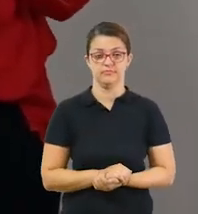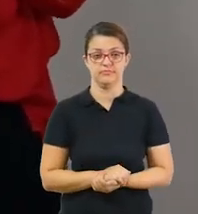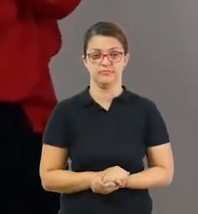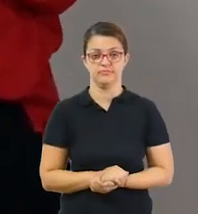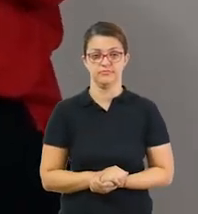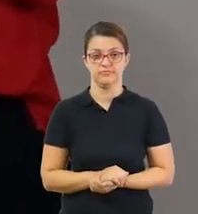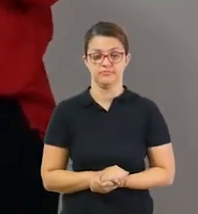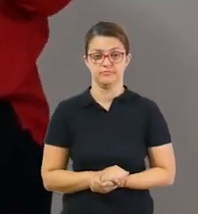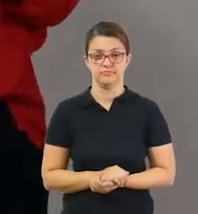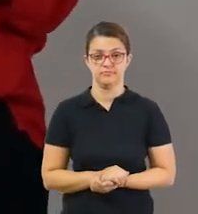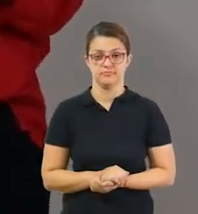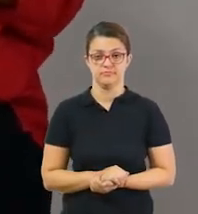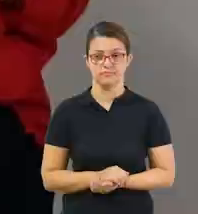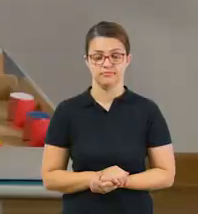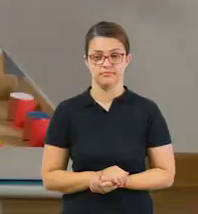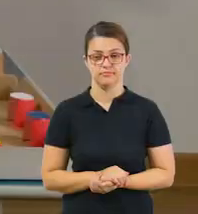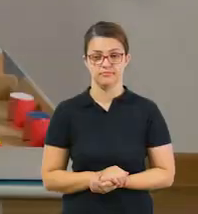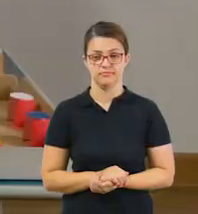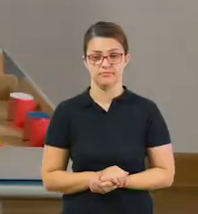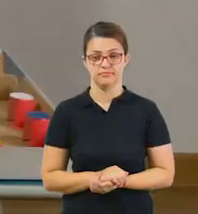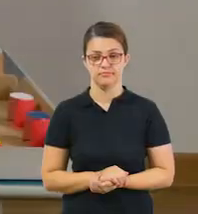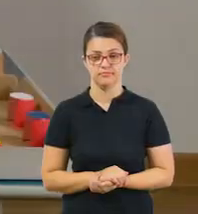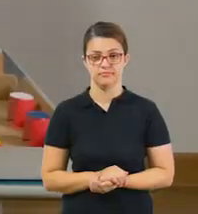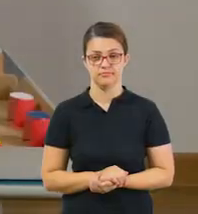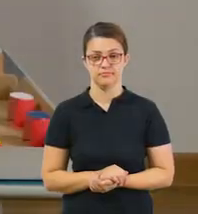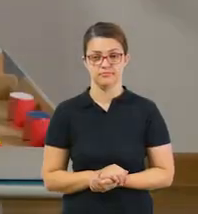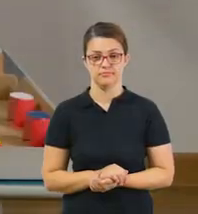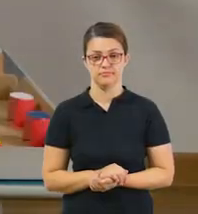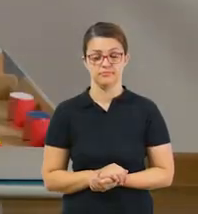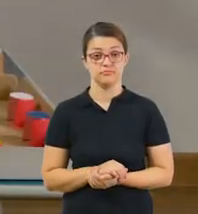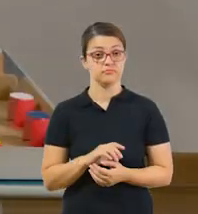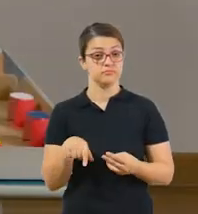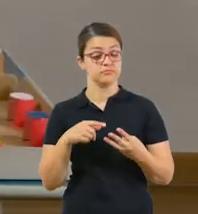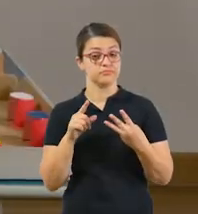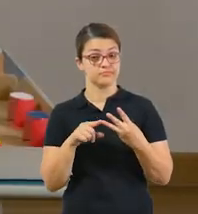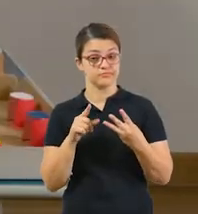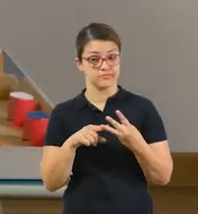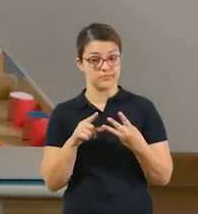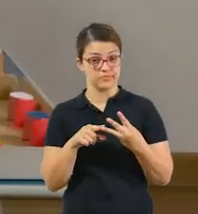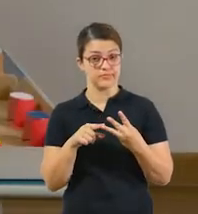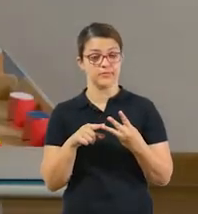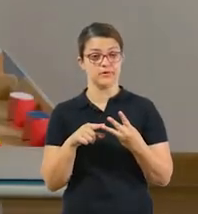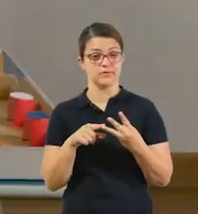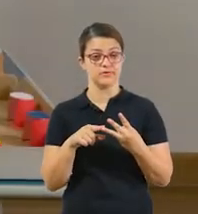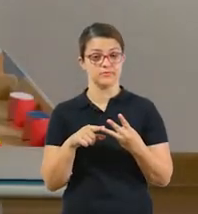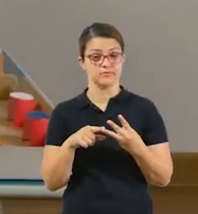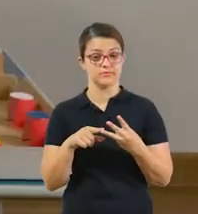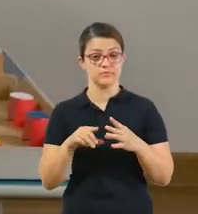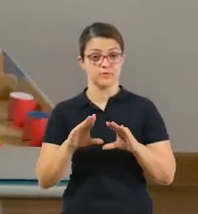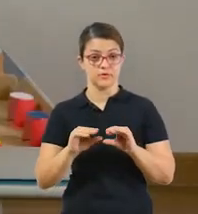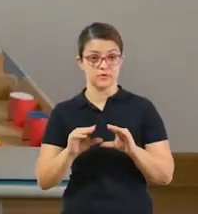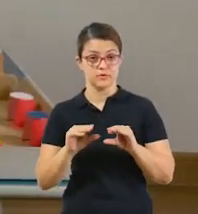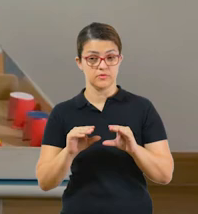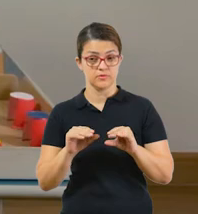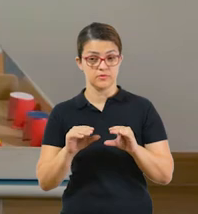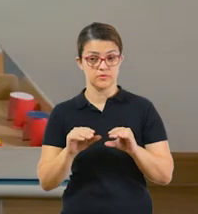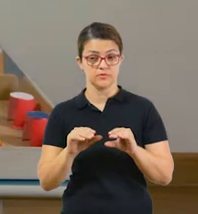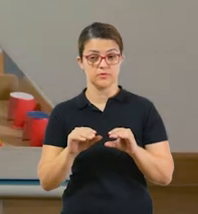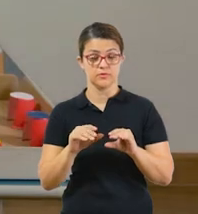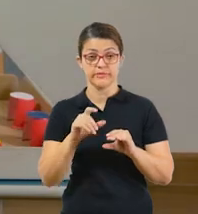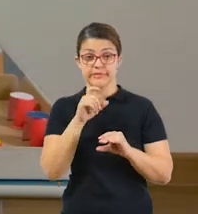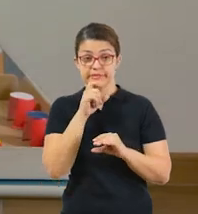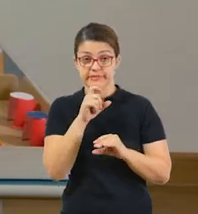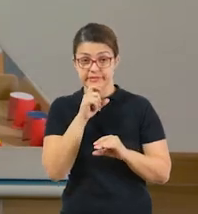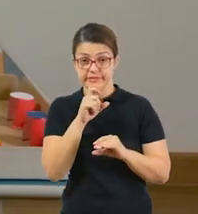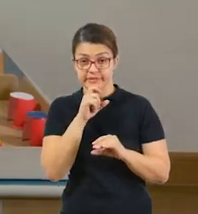já sabe e o que ele ainda tá aprendendo. E a terceira proposta é o sentindo gelo e algodão. Então